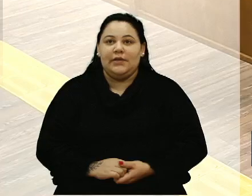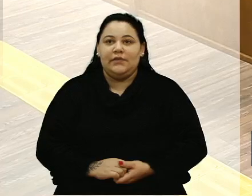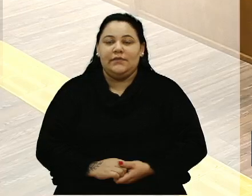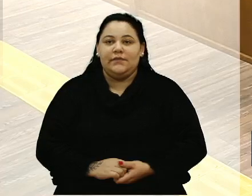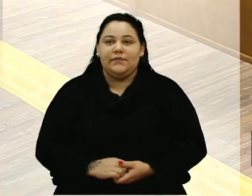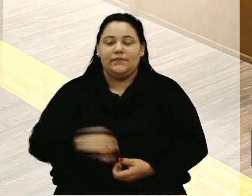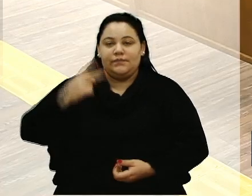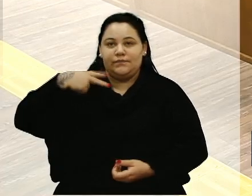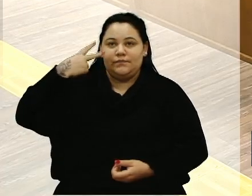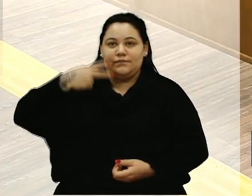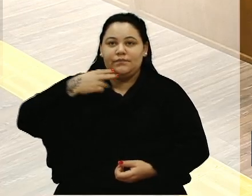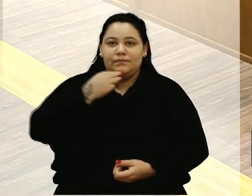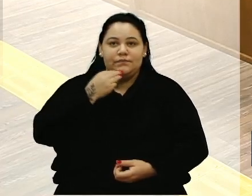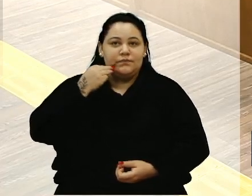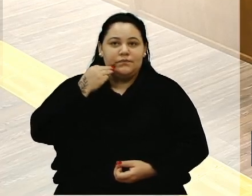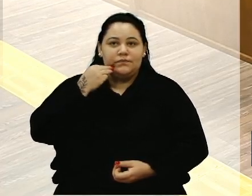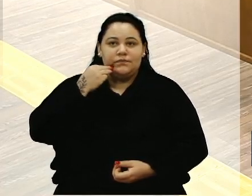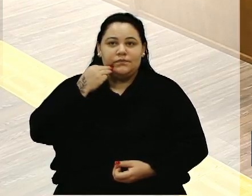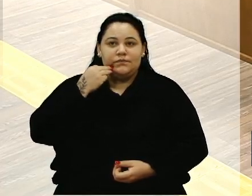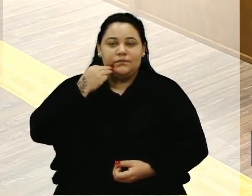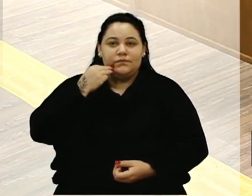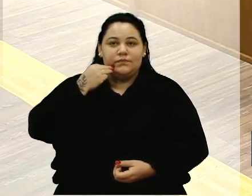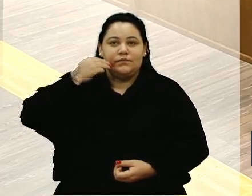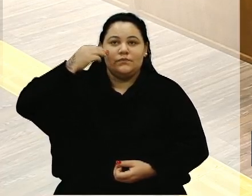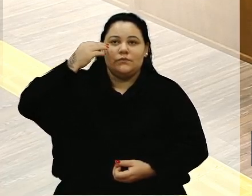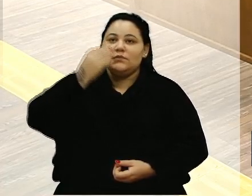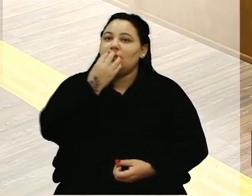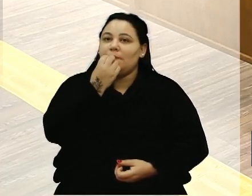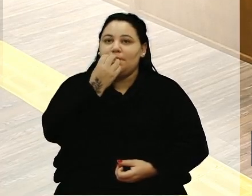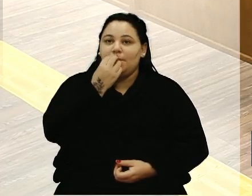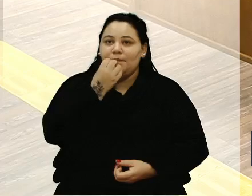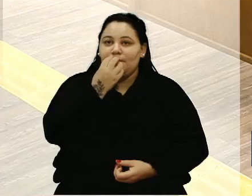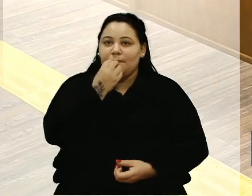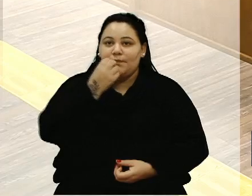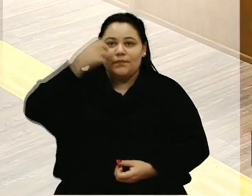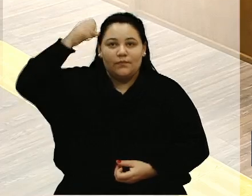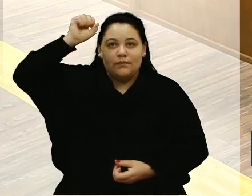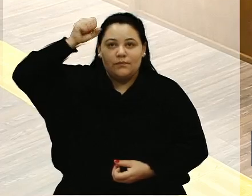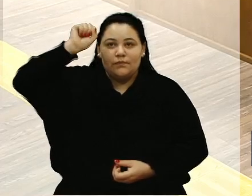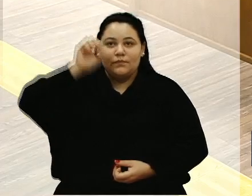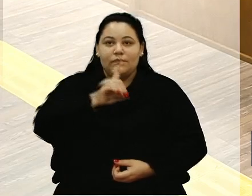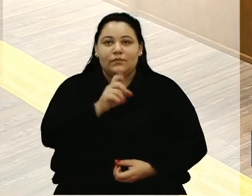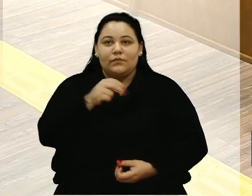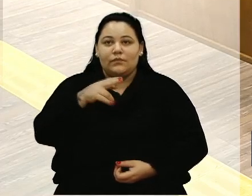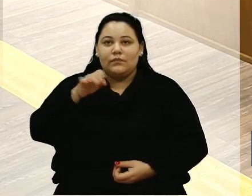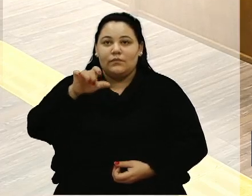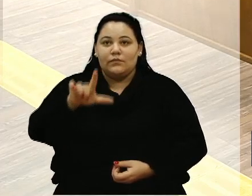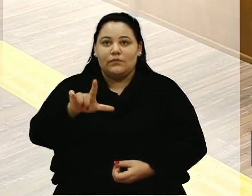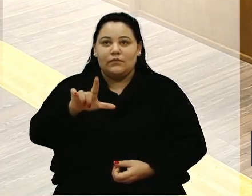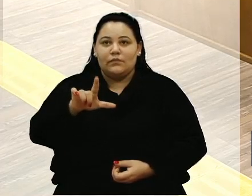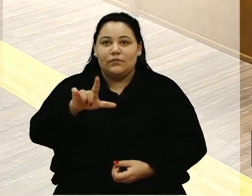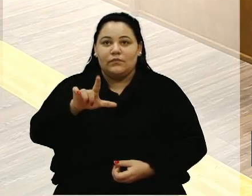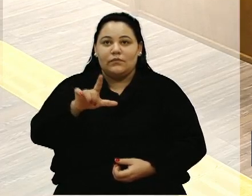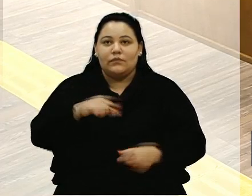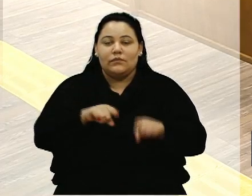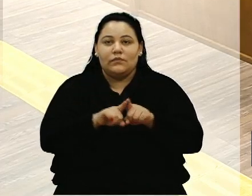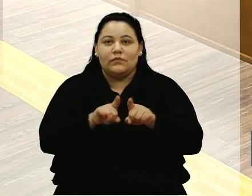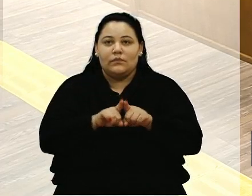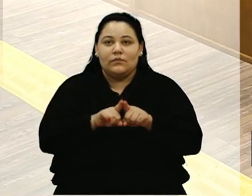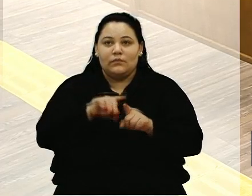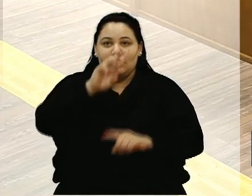Santos, vereador Camiles, vereador Clóvis Xuxa, vereador Daniel Santos, vereador Felipe Grêmio Maier, vereador Juliano